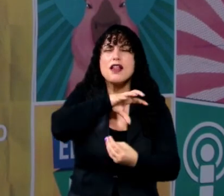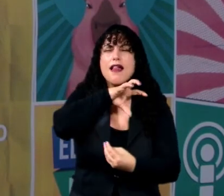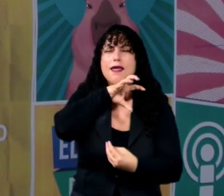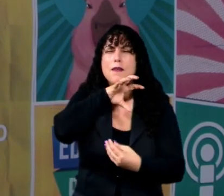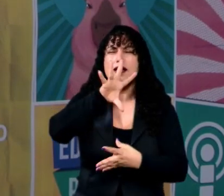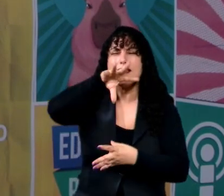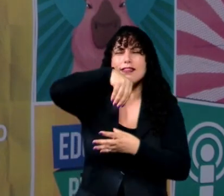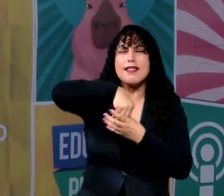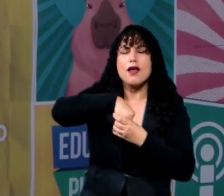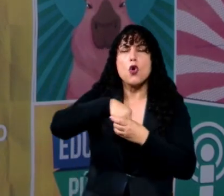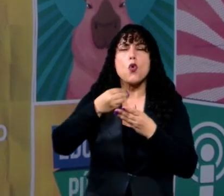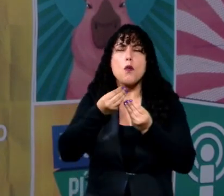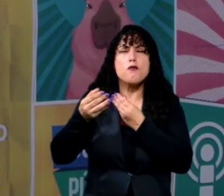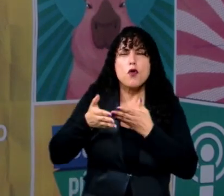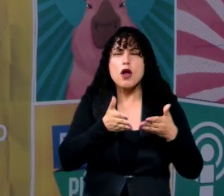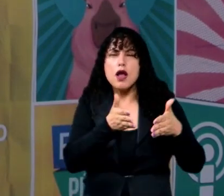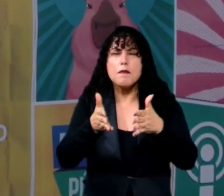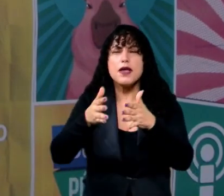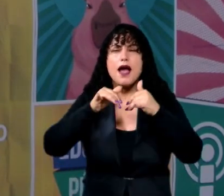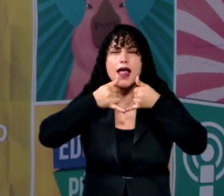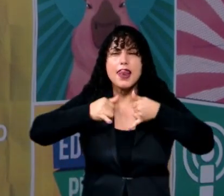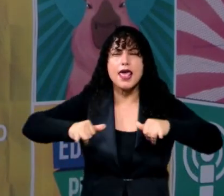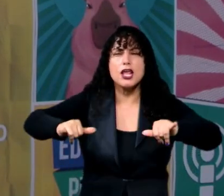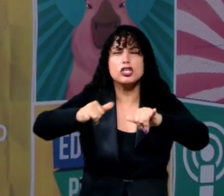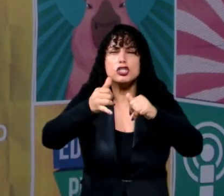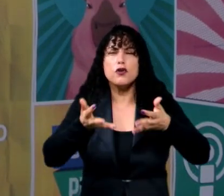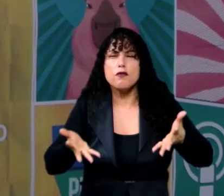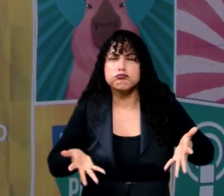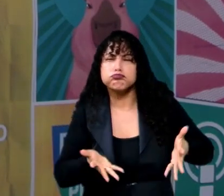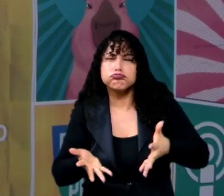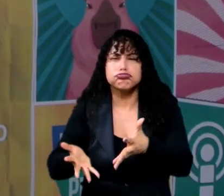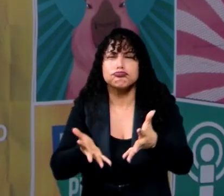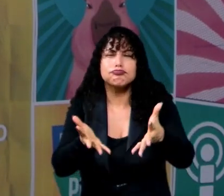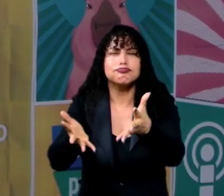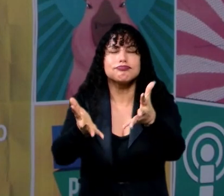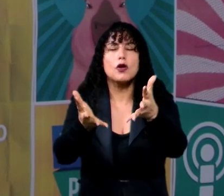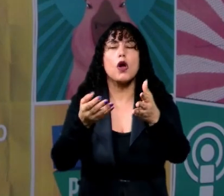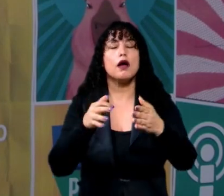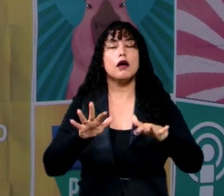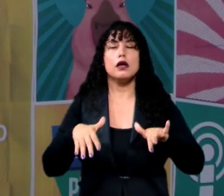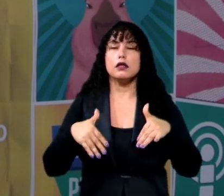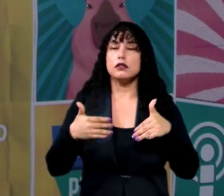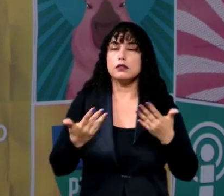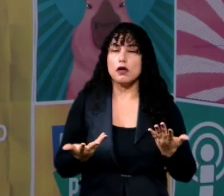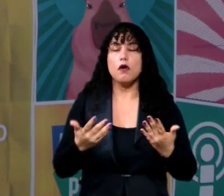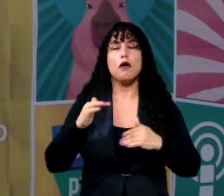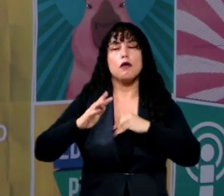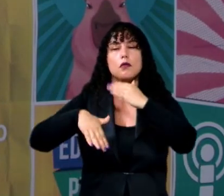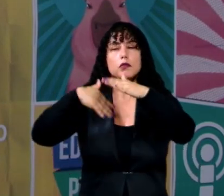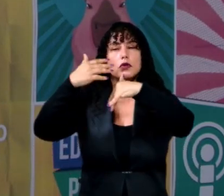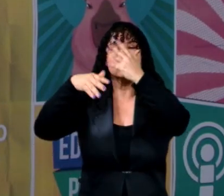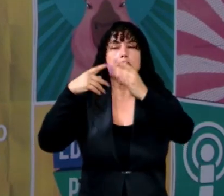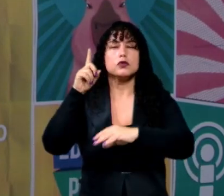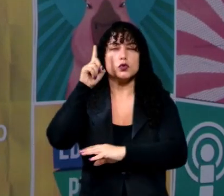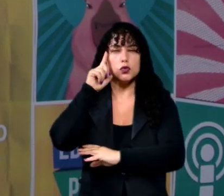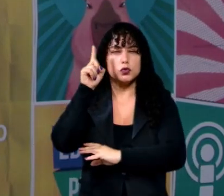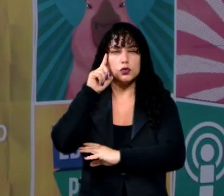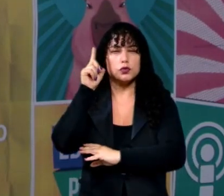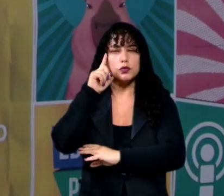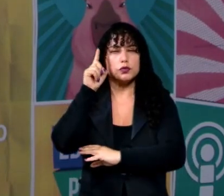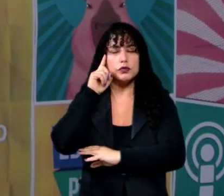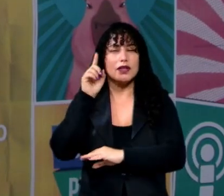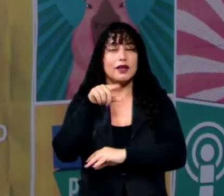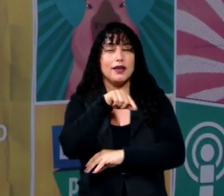vou direcionar essa energia, sabe? Então, esse é um processo contínuo. E